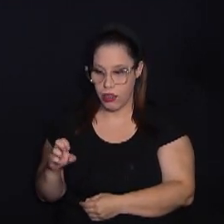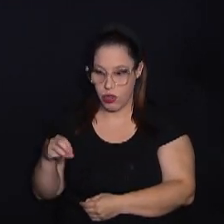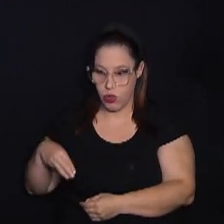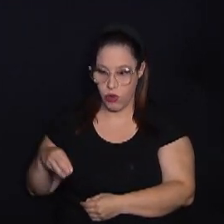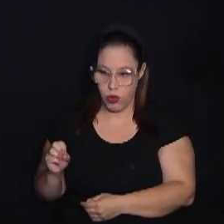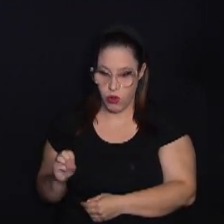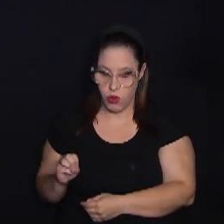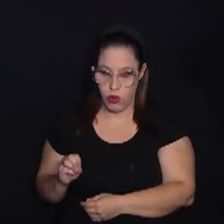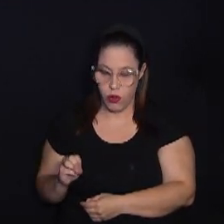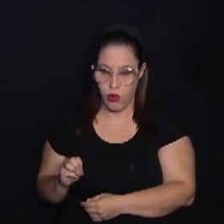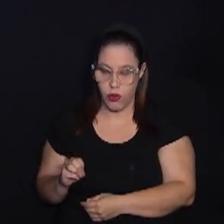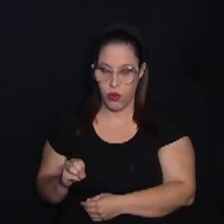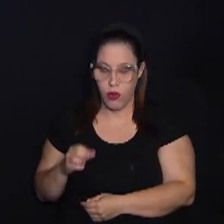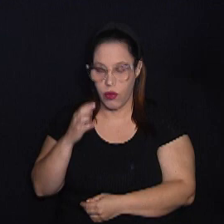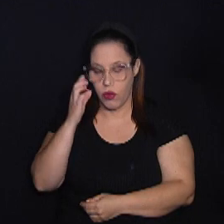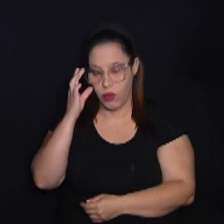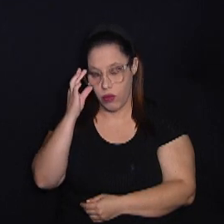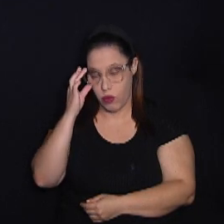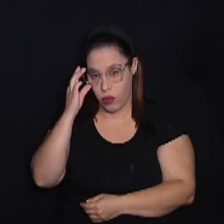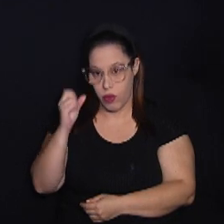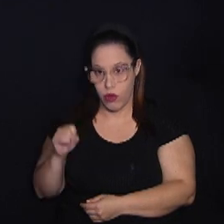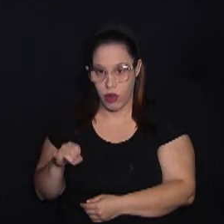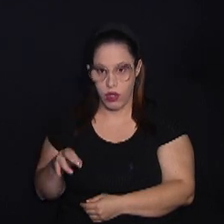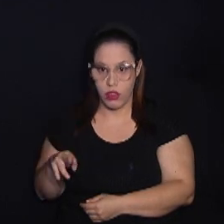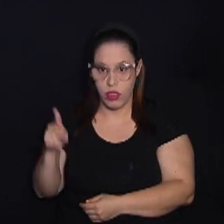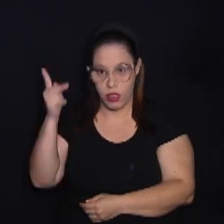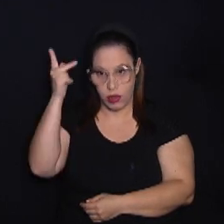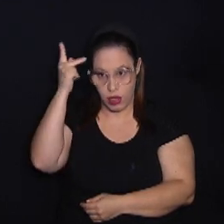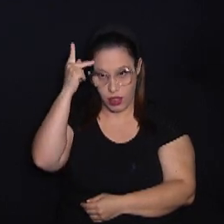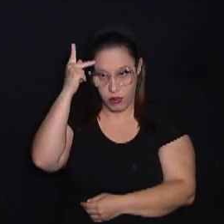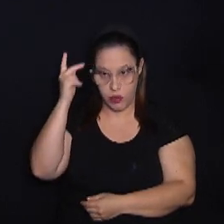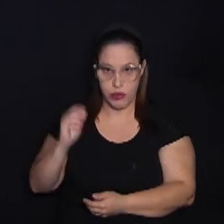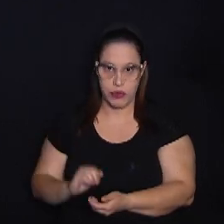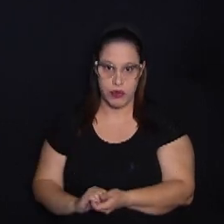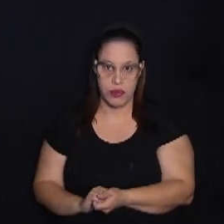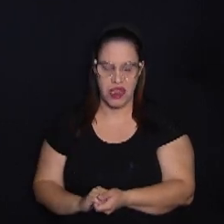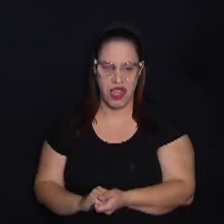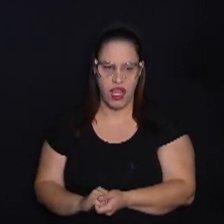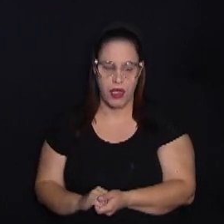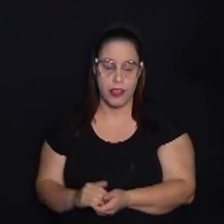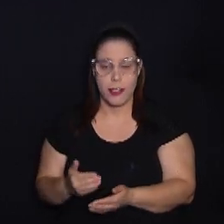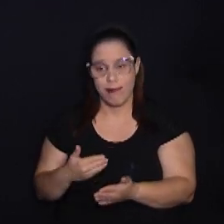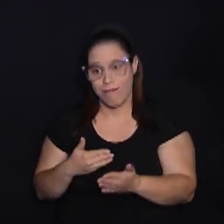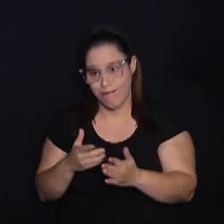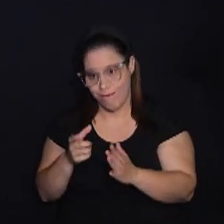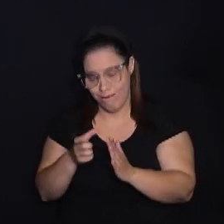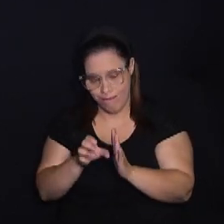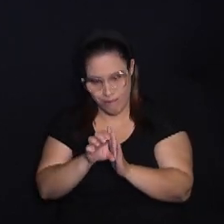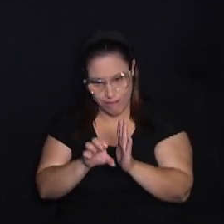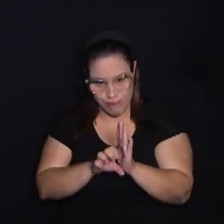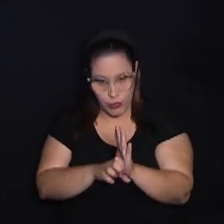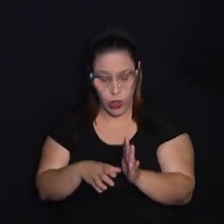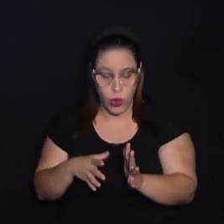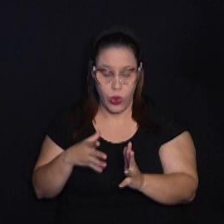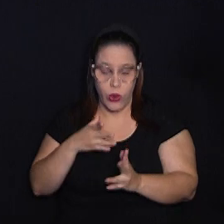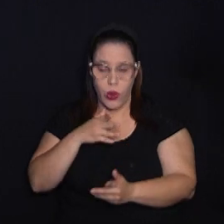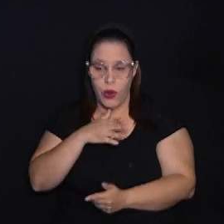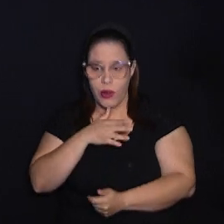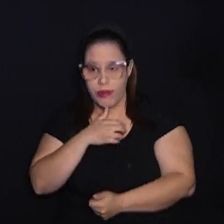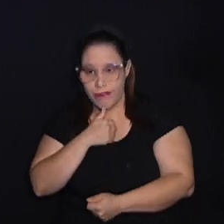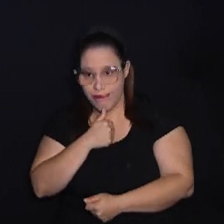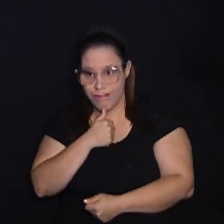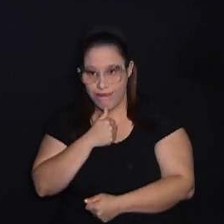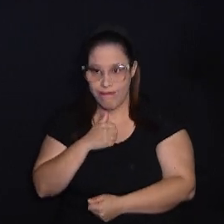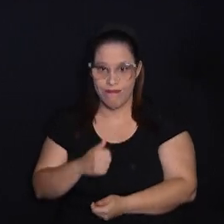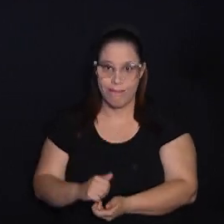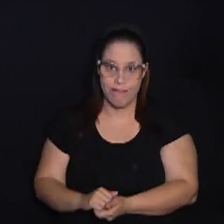Regional de Contabilidade de São Paulo. Eu não vou ler o restante, para não ser cansativo, e talvez você